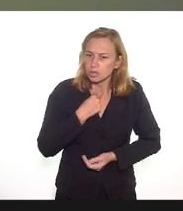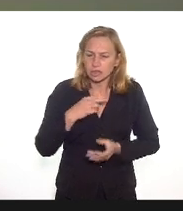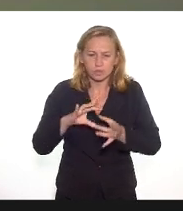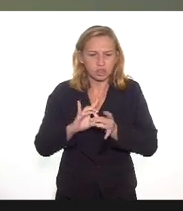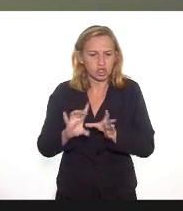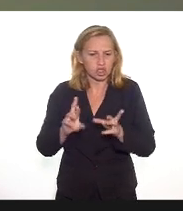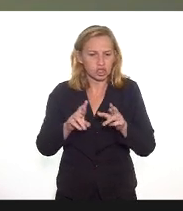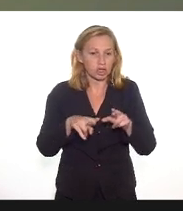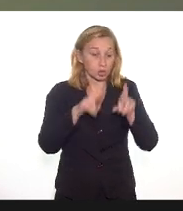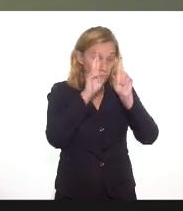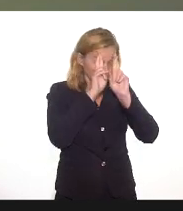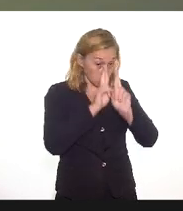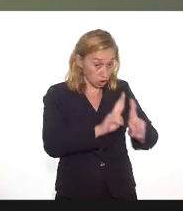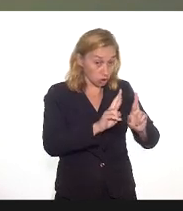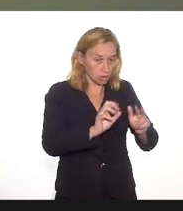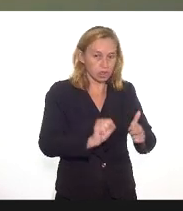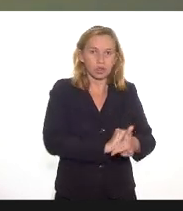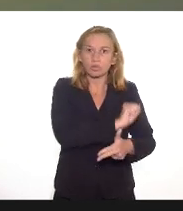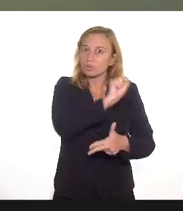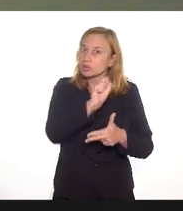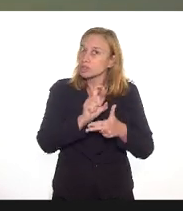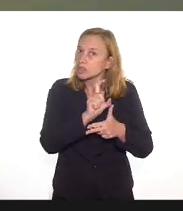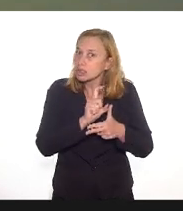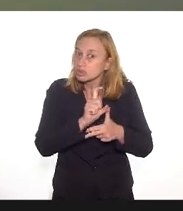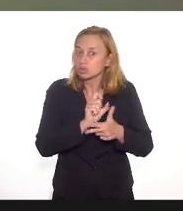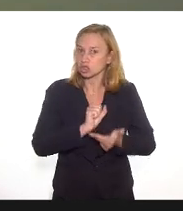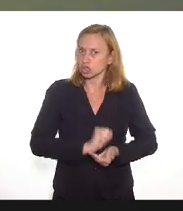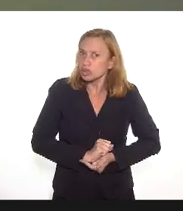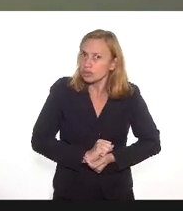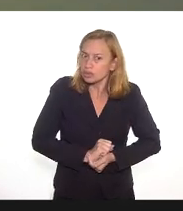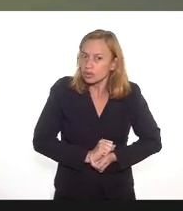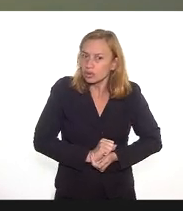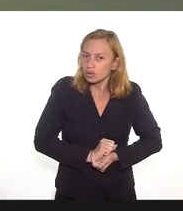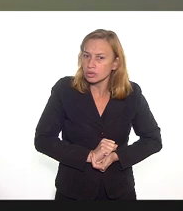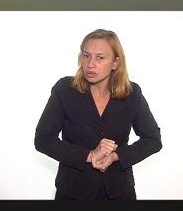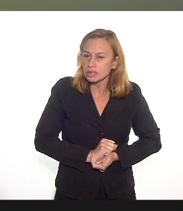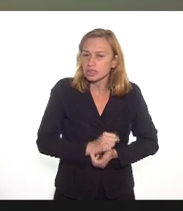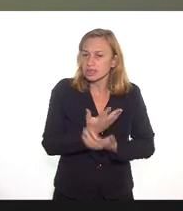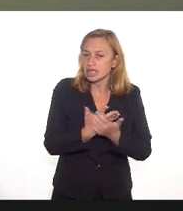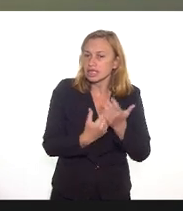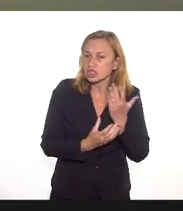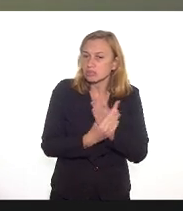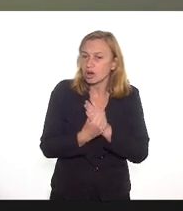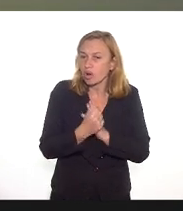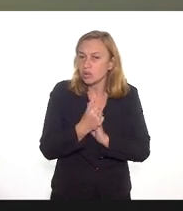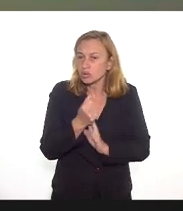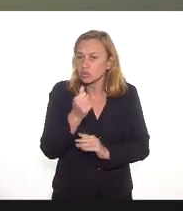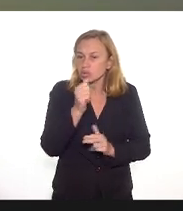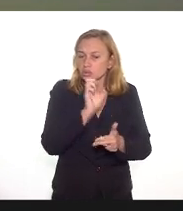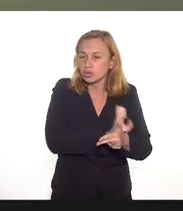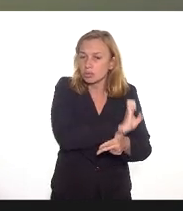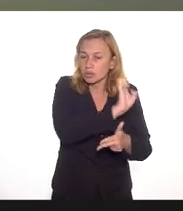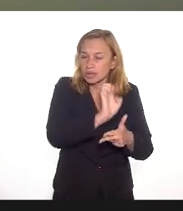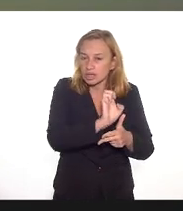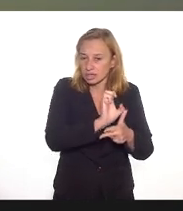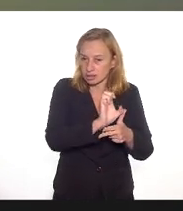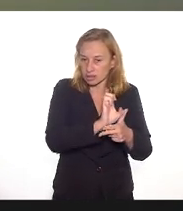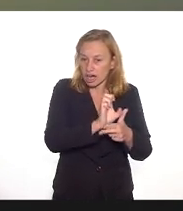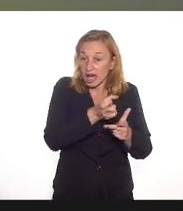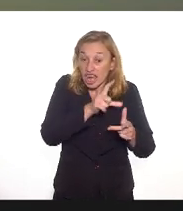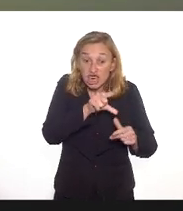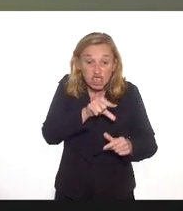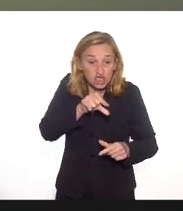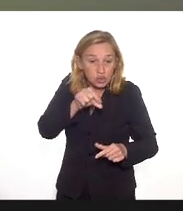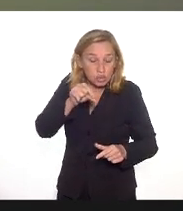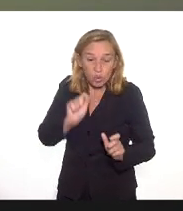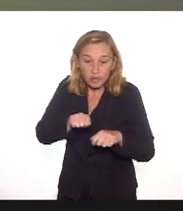todo respeito ao Poder Executivo, nas mãos do Poder Executivo, a decisão de dar